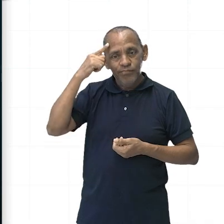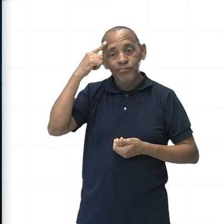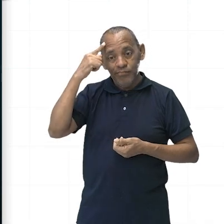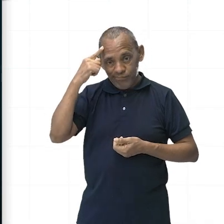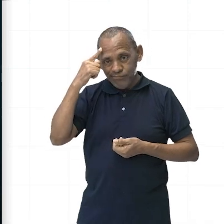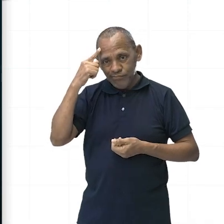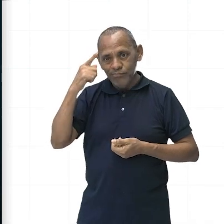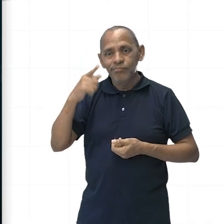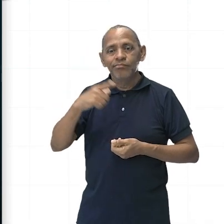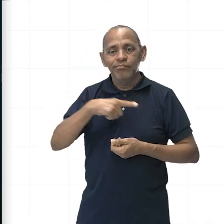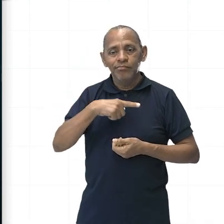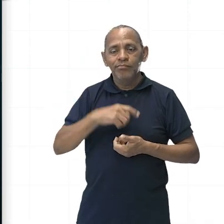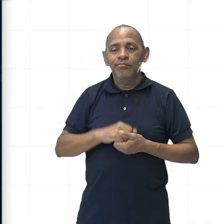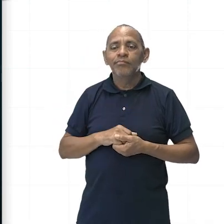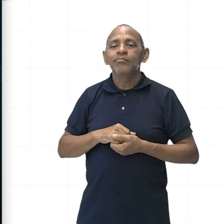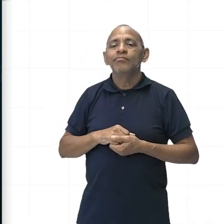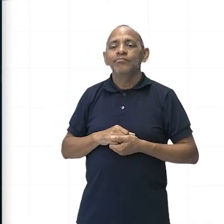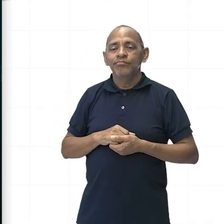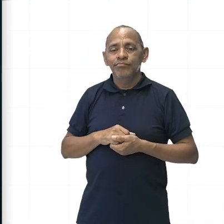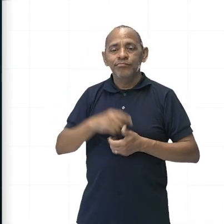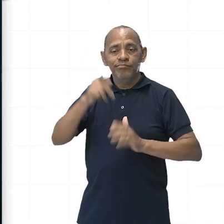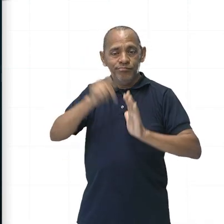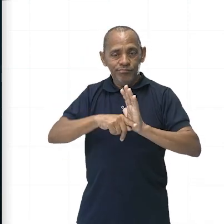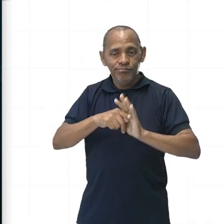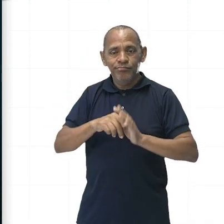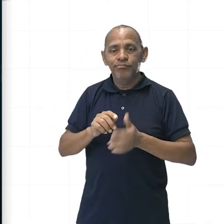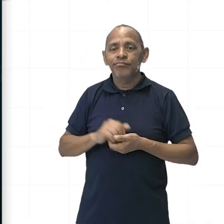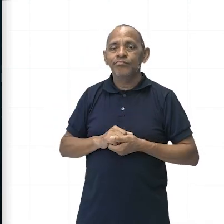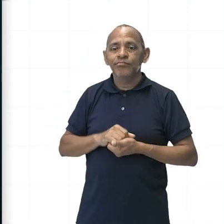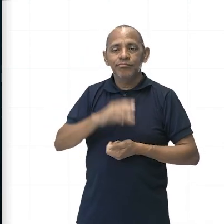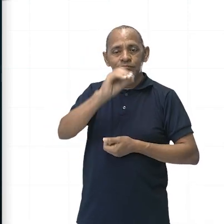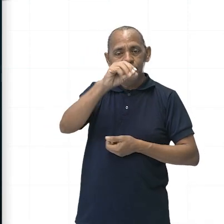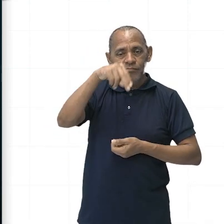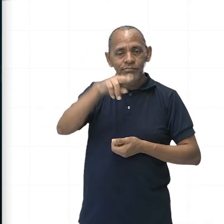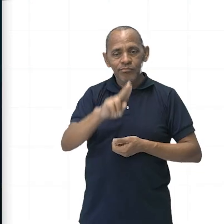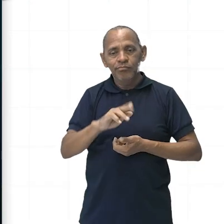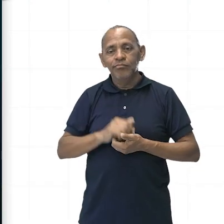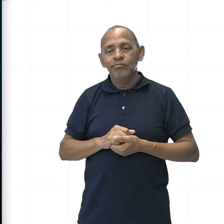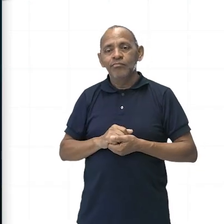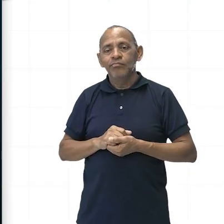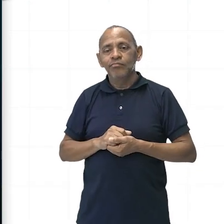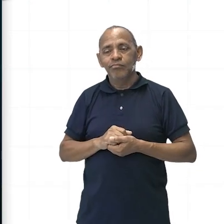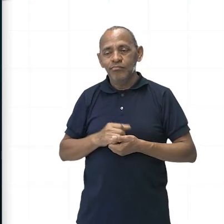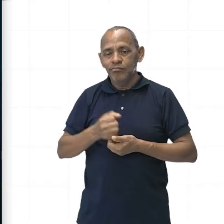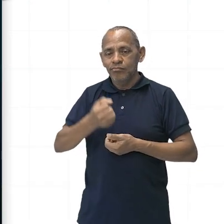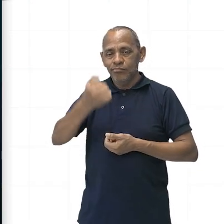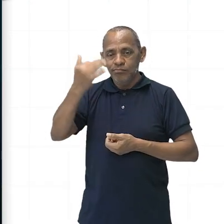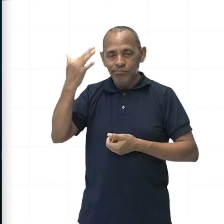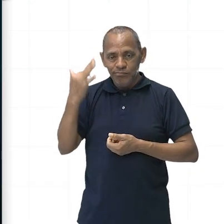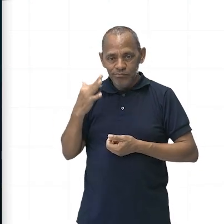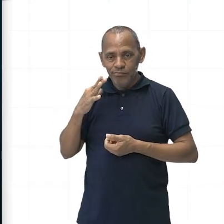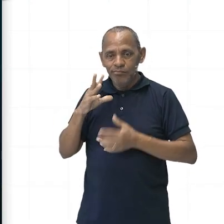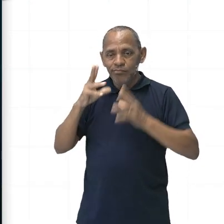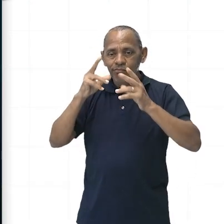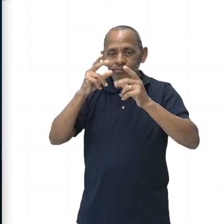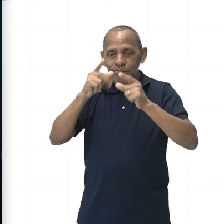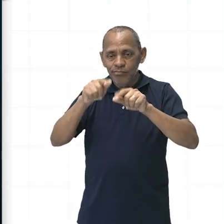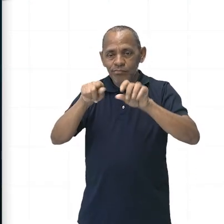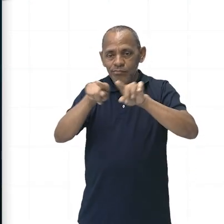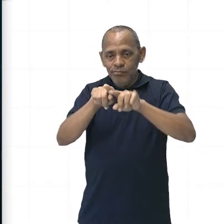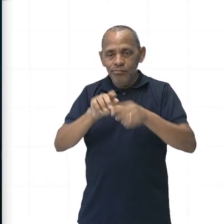das Nações Unidas para o Meio Ambiente estima que a quantidade total de plástico nos oceanos esteja